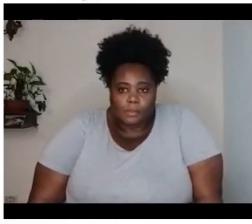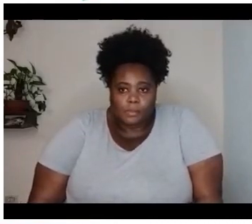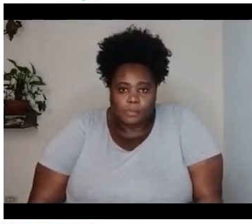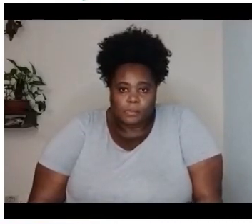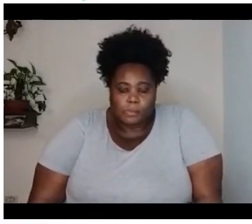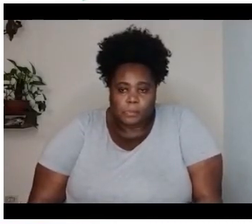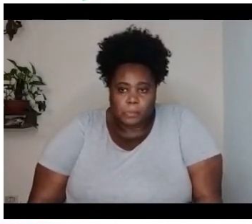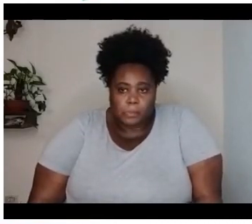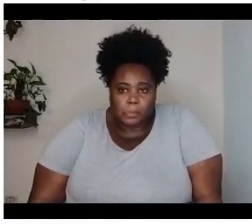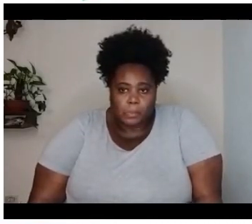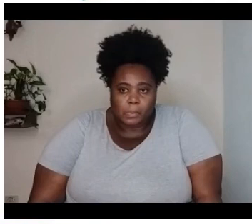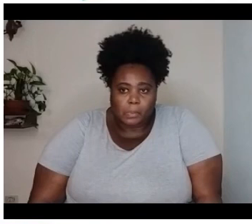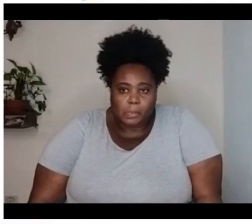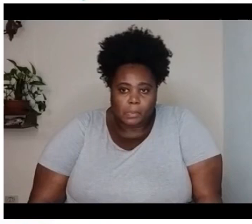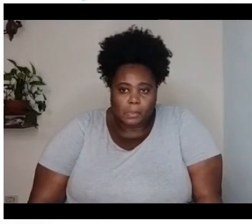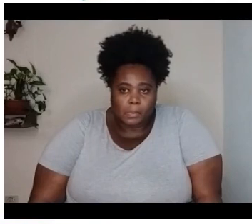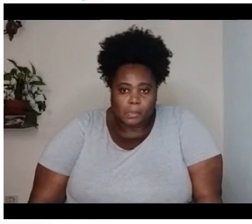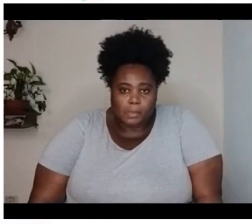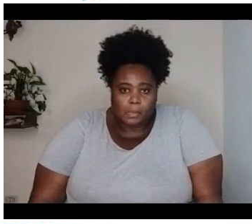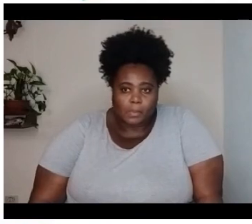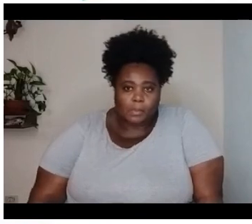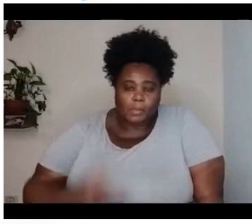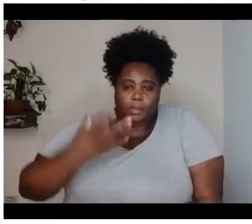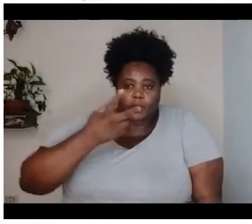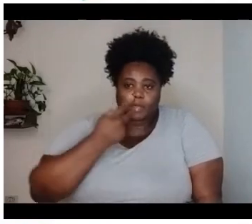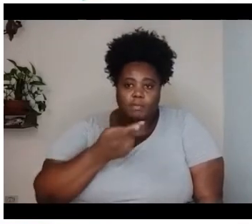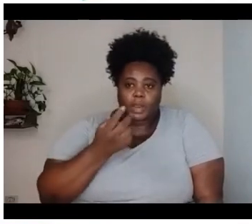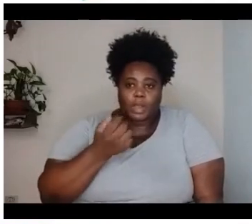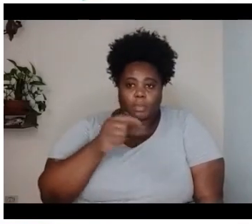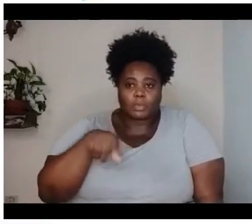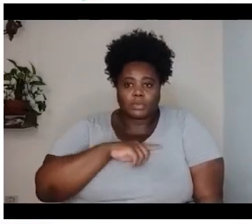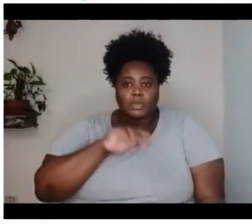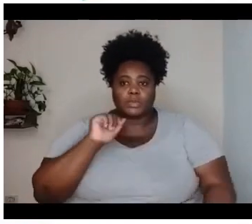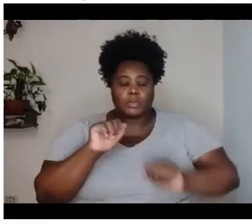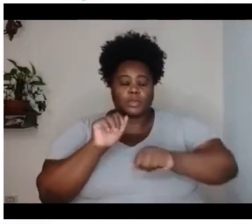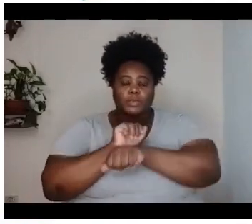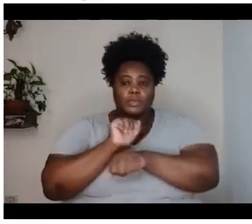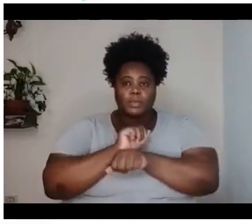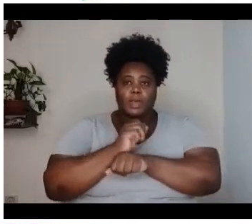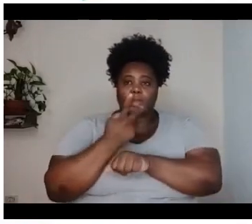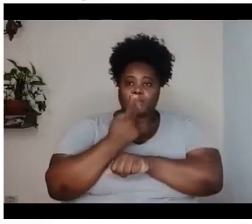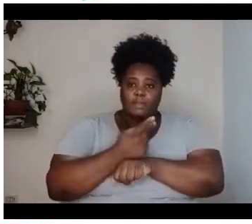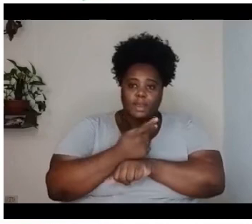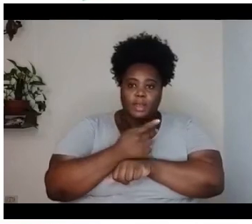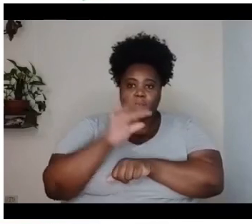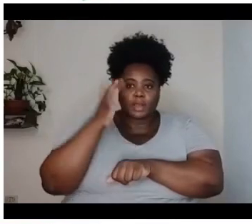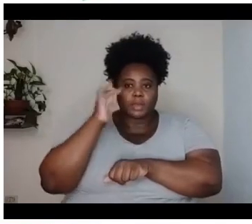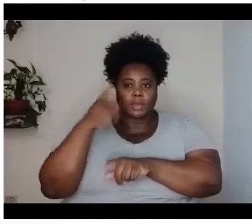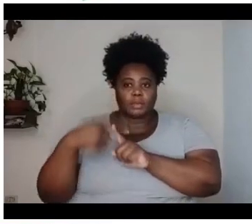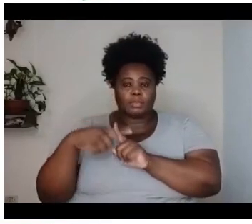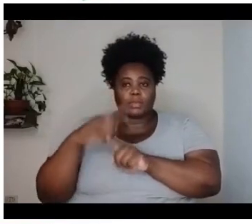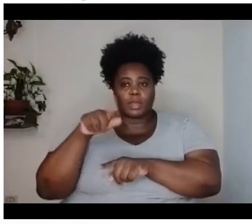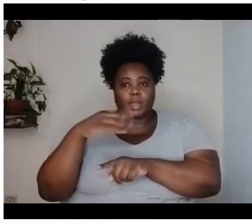again. Você quer comentar um pouquinho? Que a gente pode também parar o vídeo e comentar um pouquinho, eu acho, porque são 4 minutos,